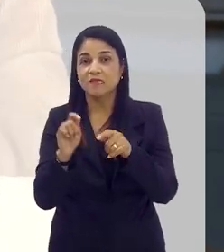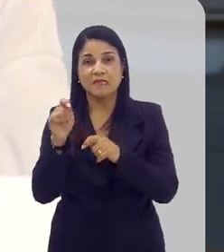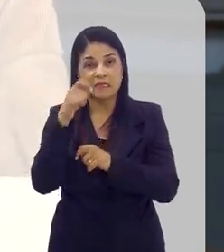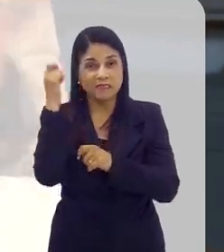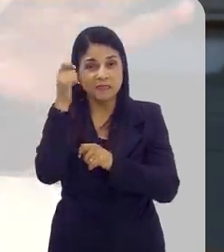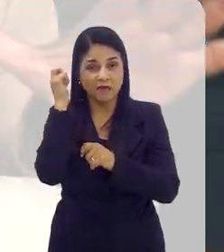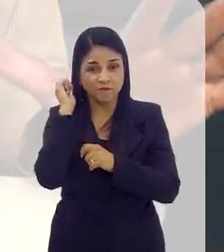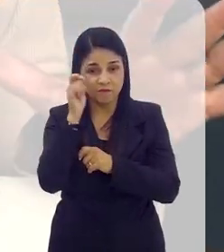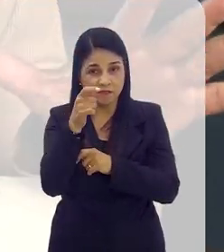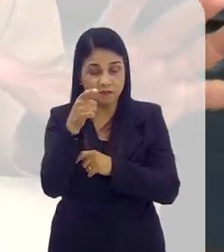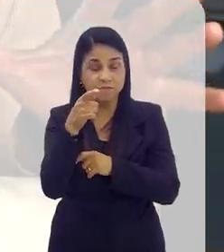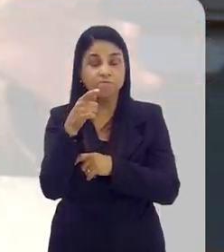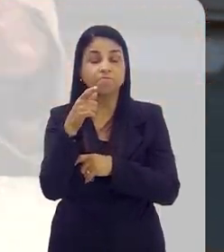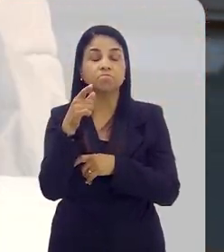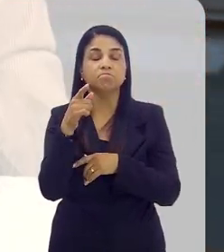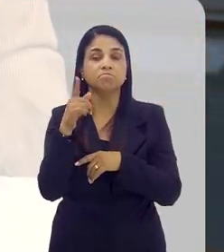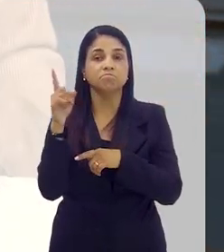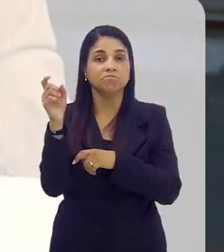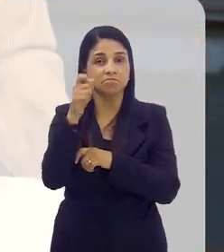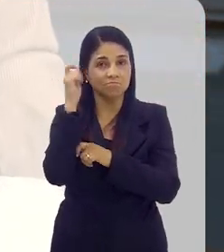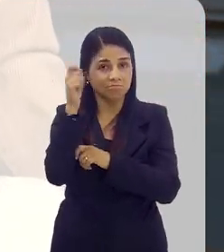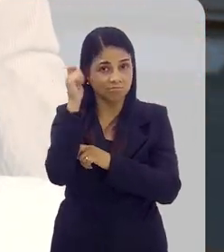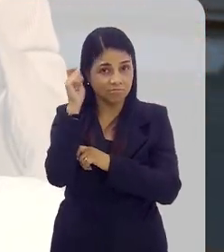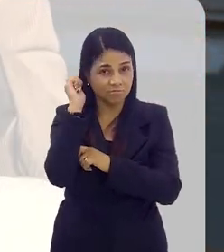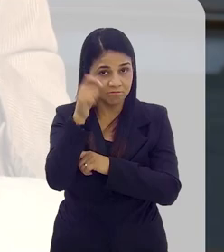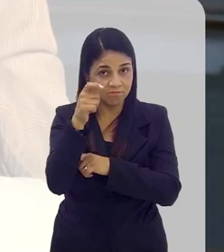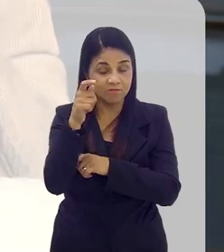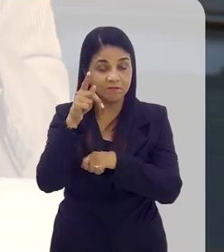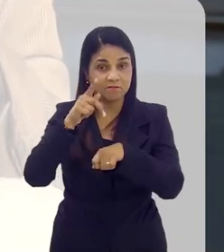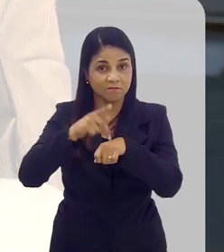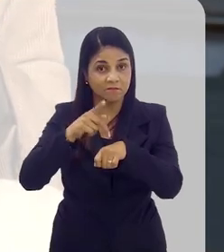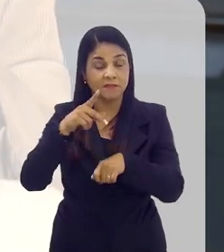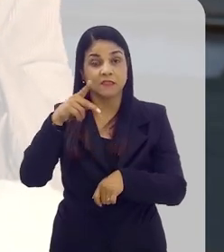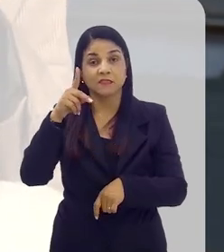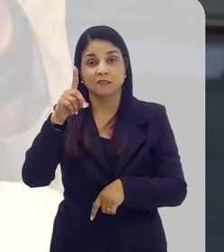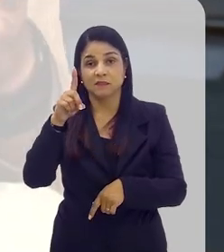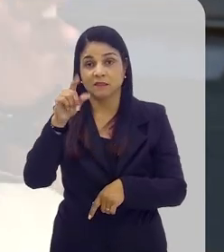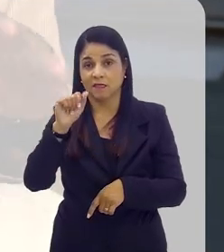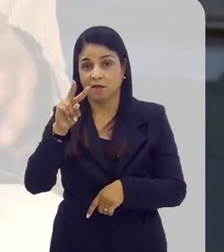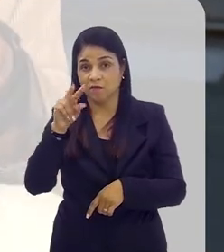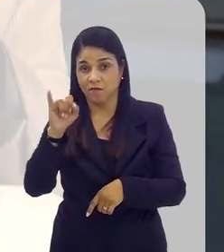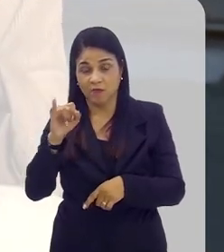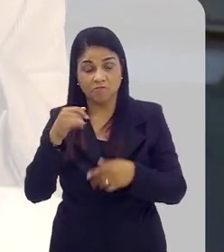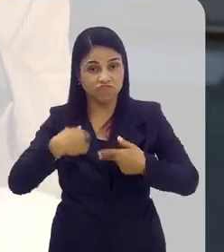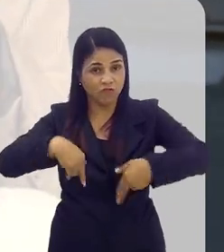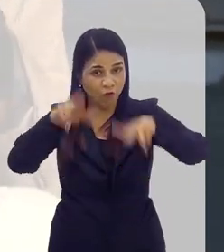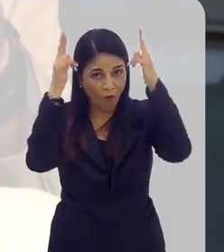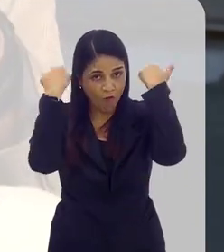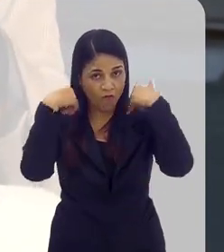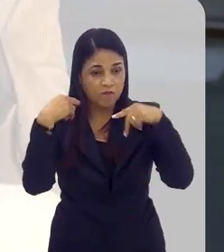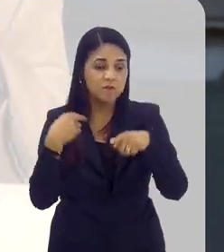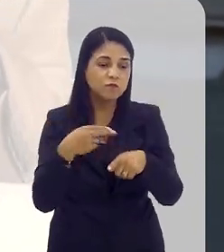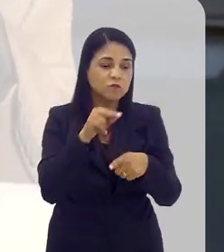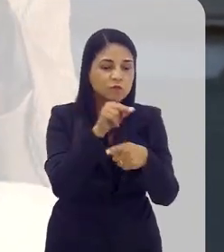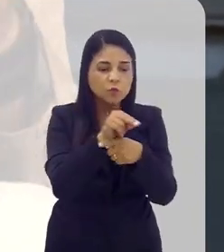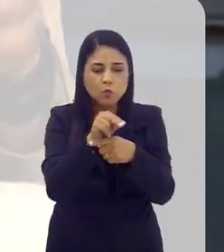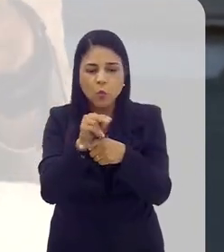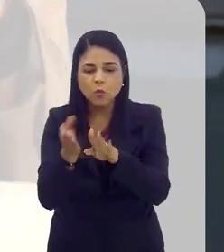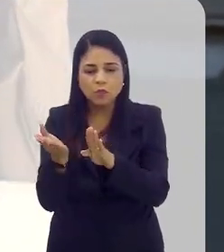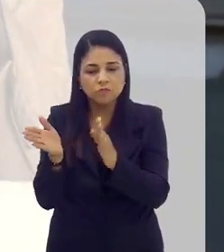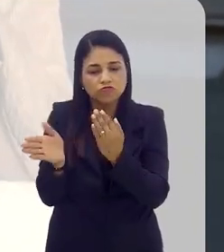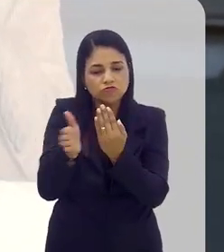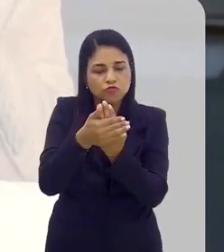linha que Deus está nos levando. Davi ficava atrás das malhadas, ficava lá com aquelas ovelhinhas